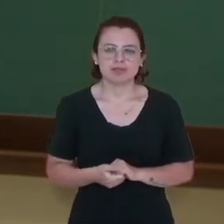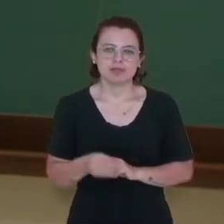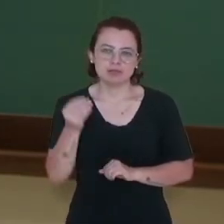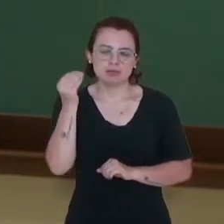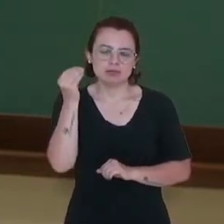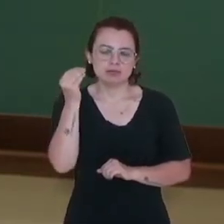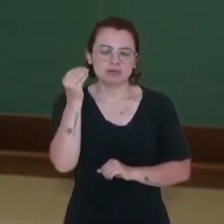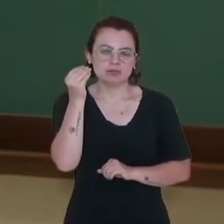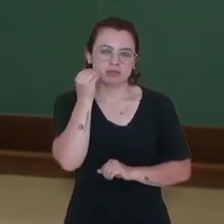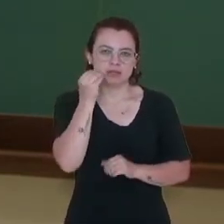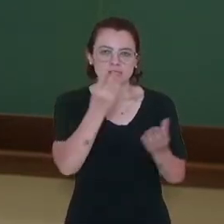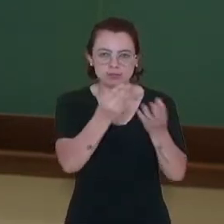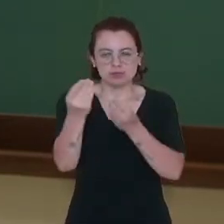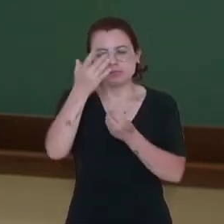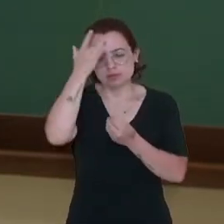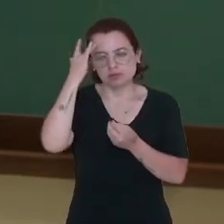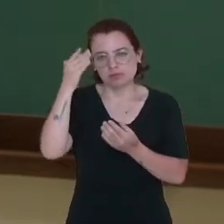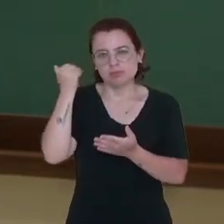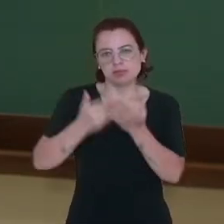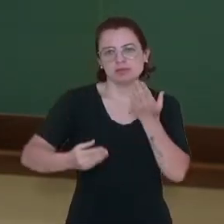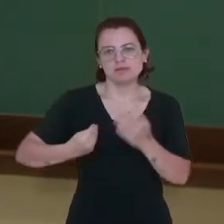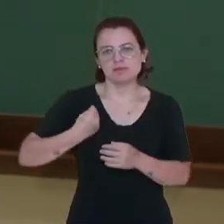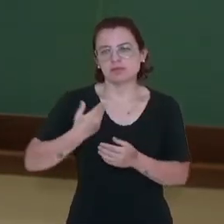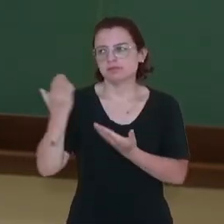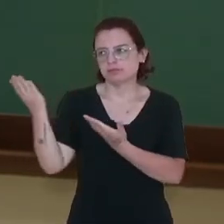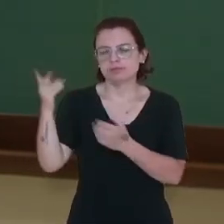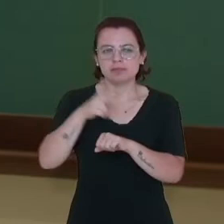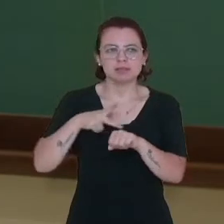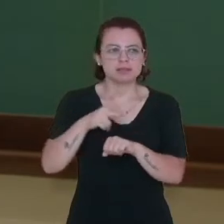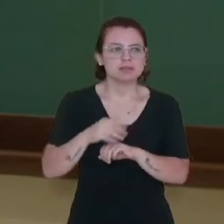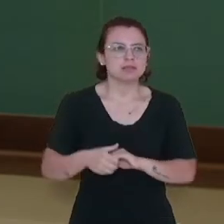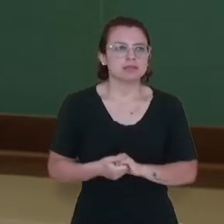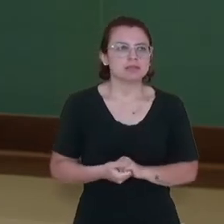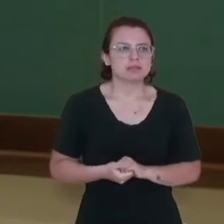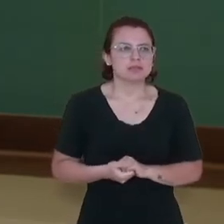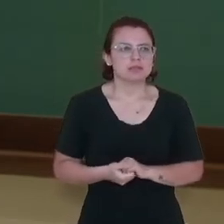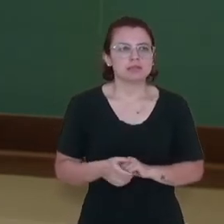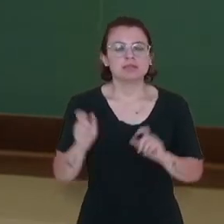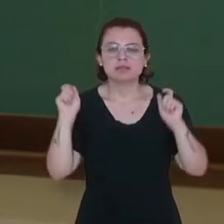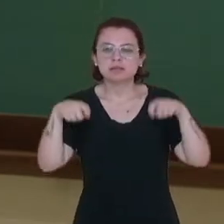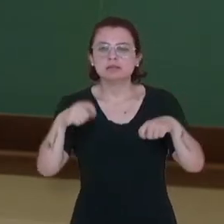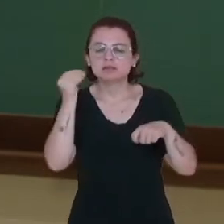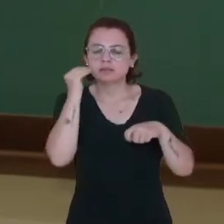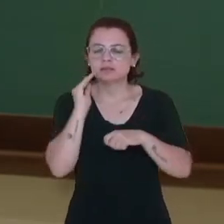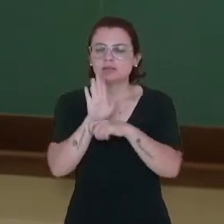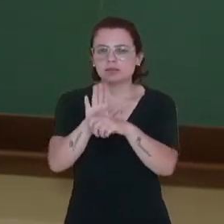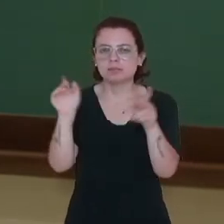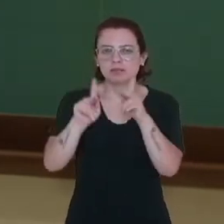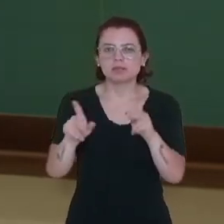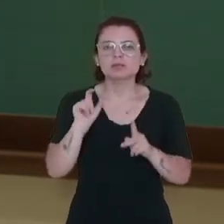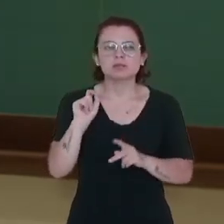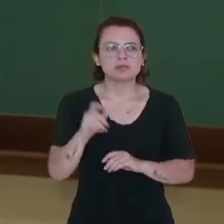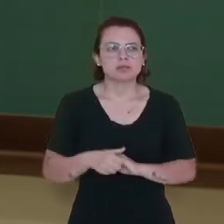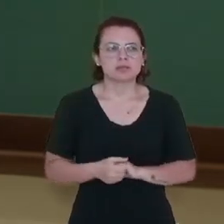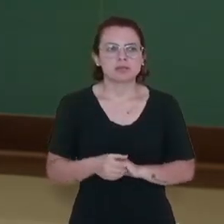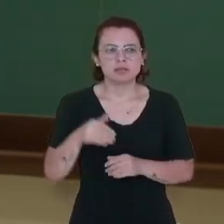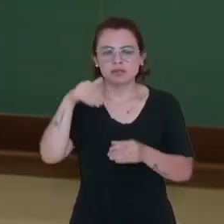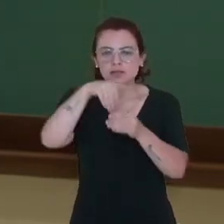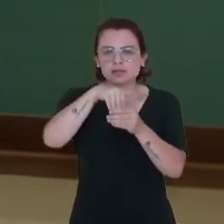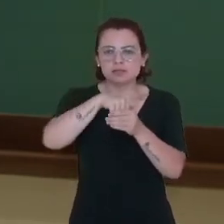muitas pessoas que estão perdendo suas vidas dentro desse país, tá bom? E uma possível solução para isso seria realizar